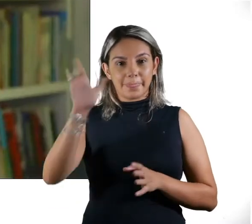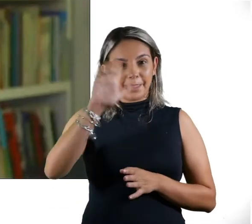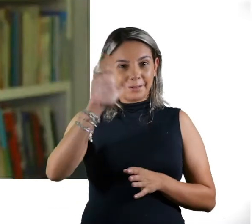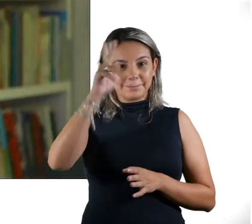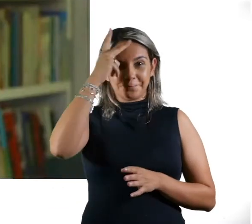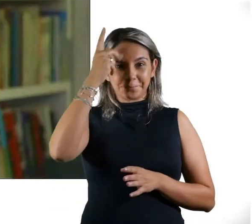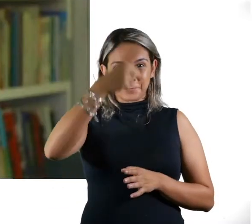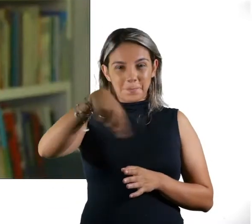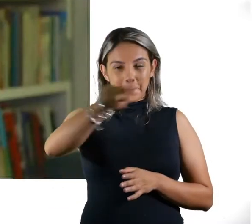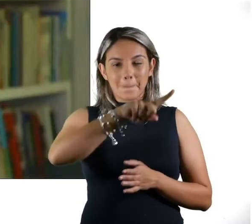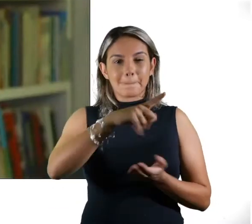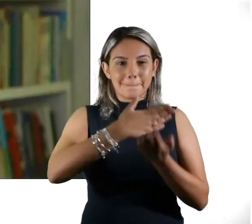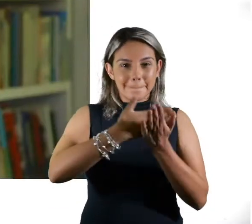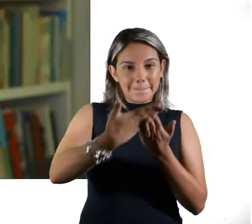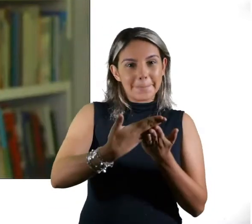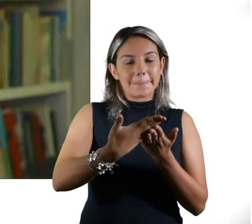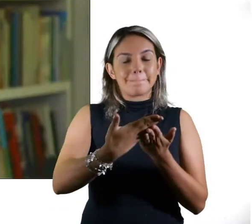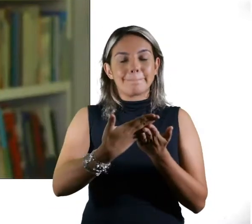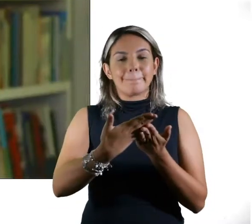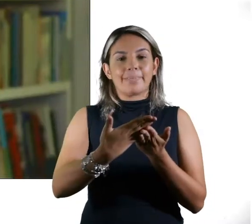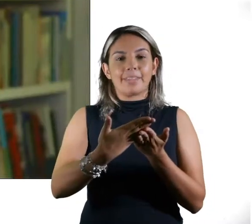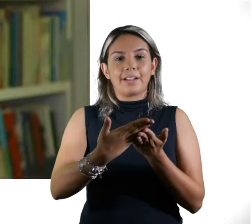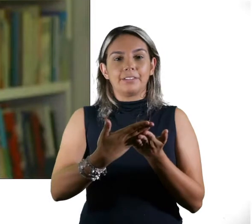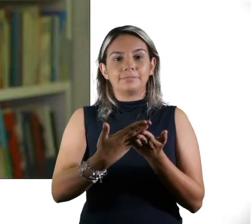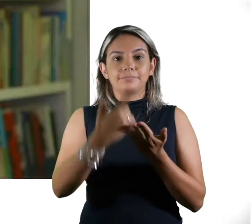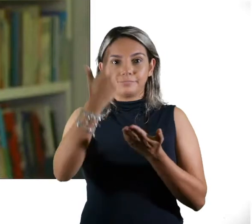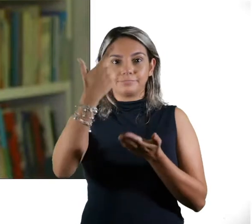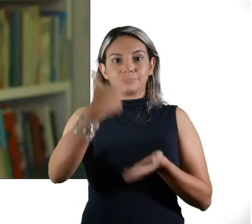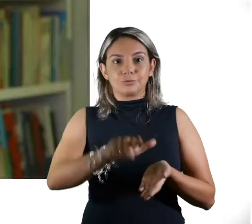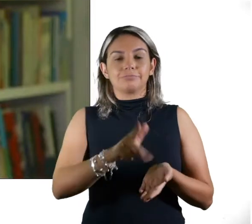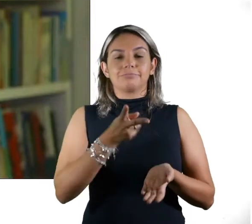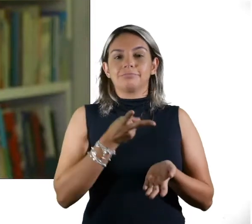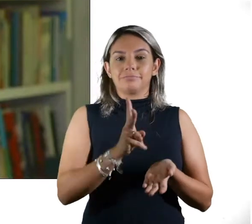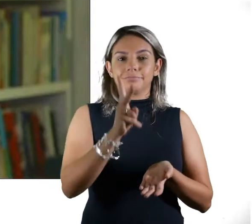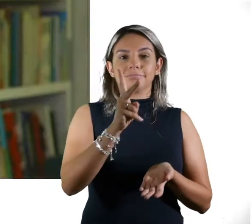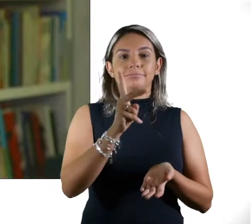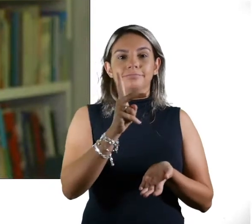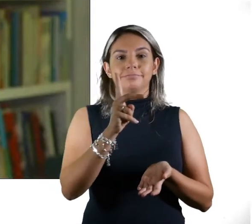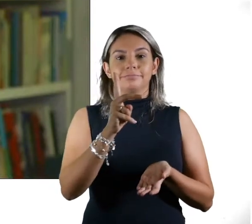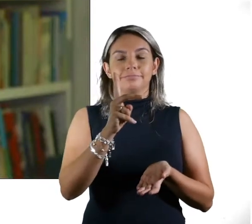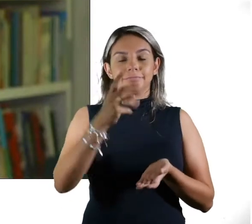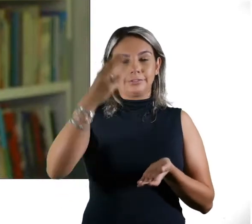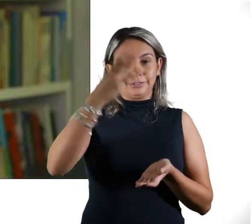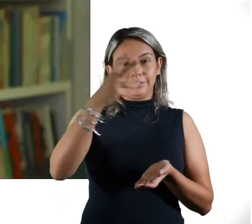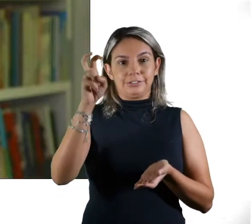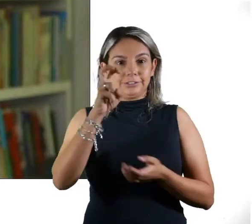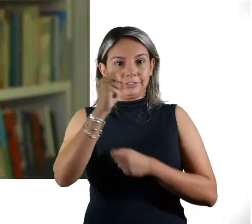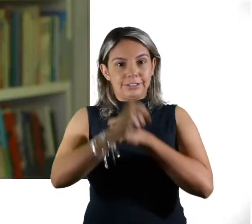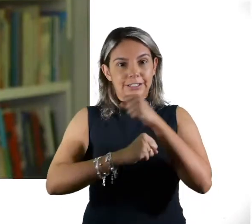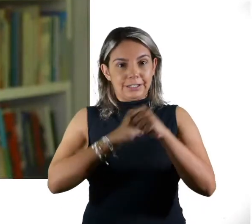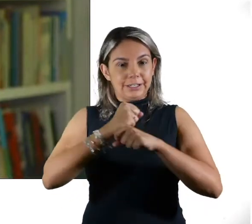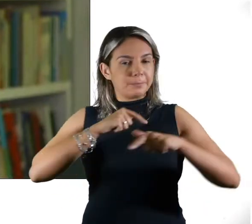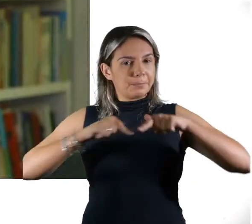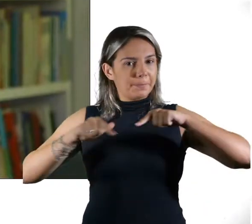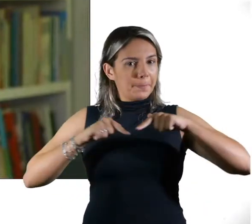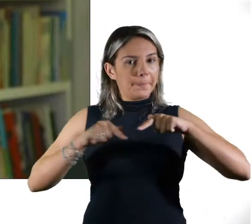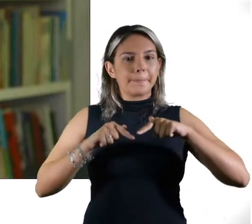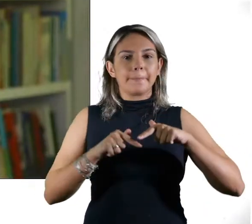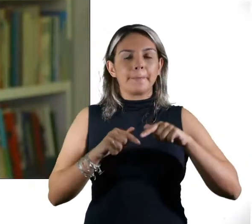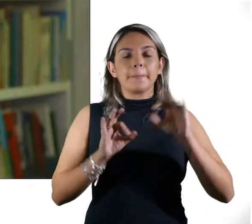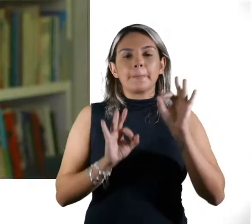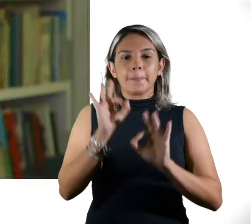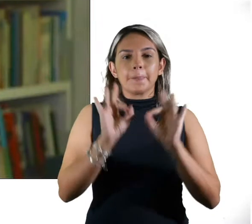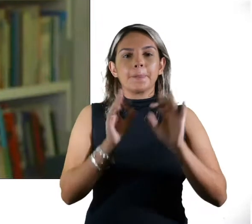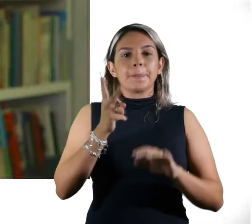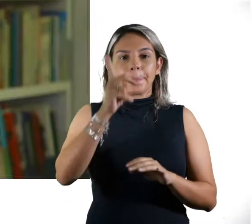Olá, gente, vamos dar início. O escritor e apresentador Afonso Borges está sentado em um escritório.